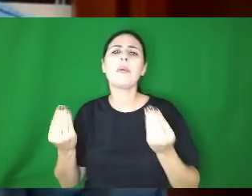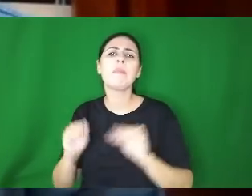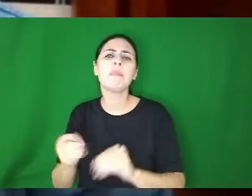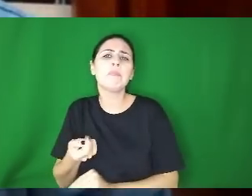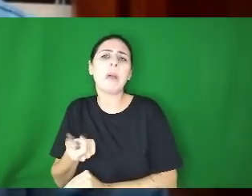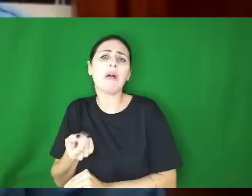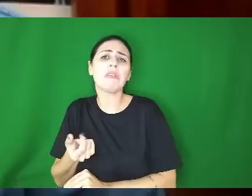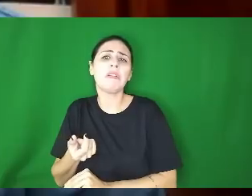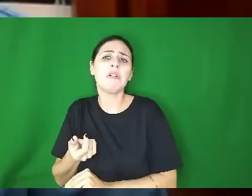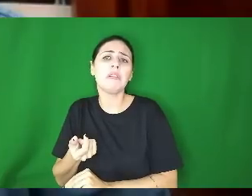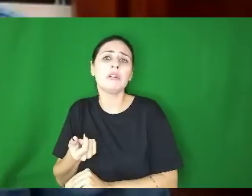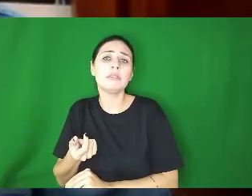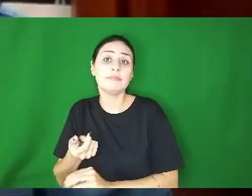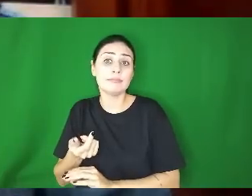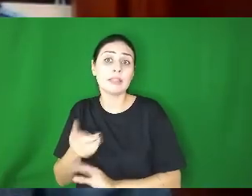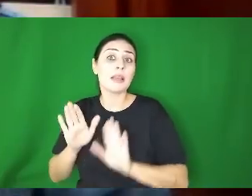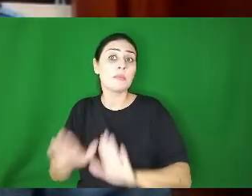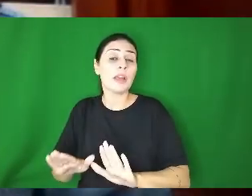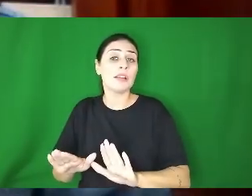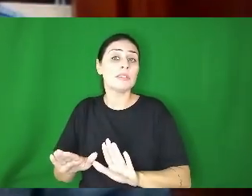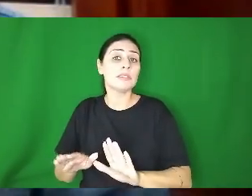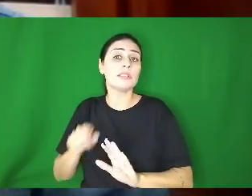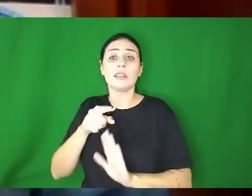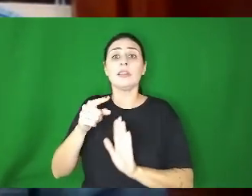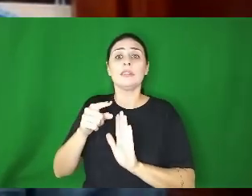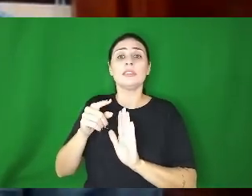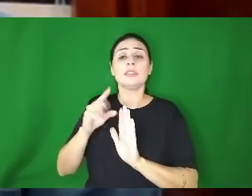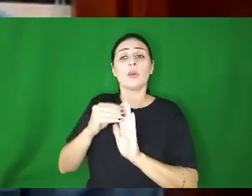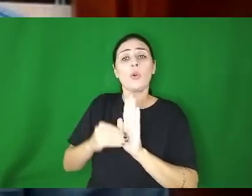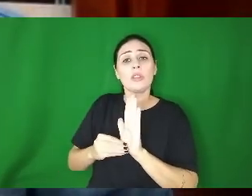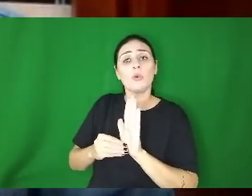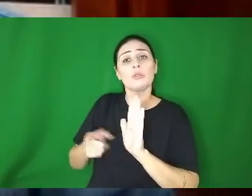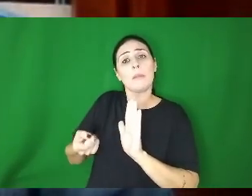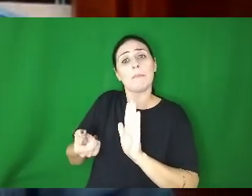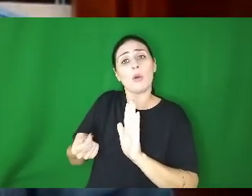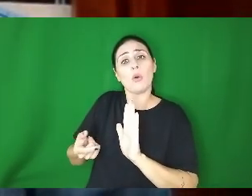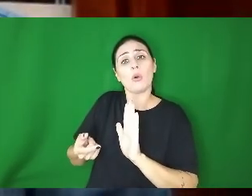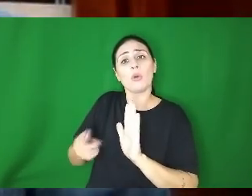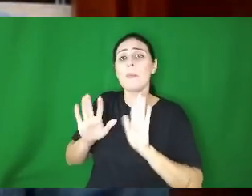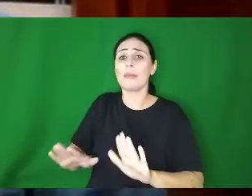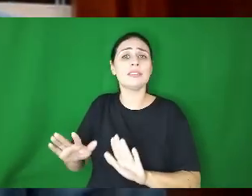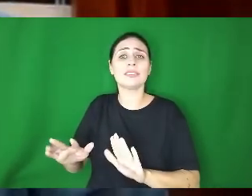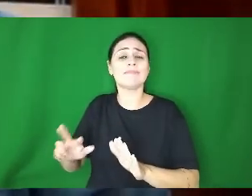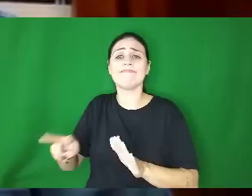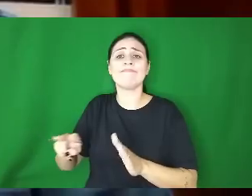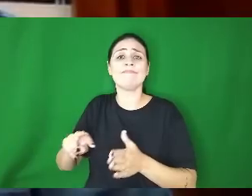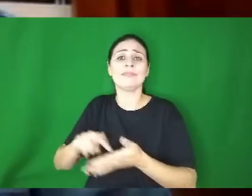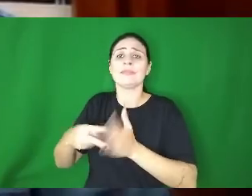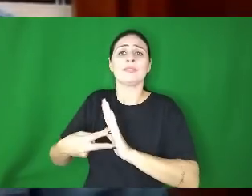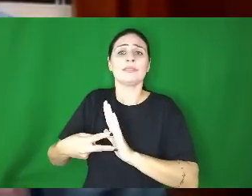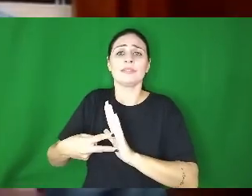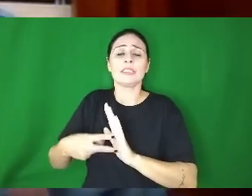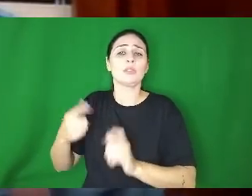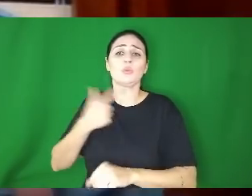adianta, se a gente fica idealizando, mantém forma idealizada, eu acho que o prejuízo é maior, porque é uma questão,